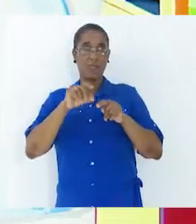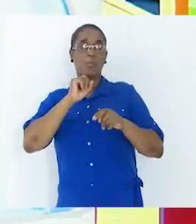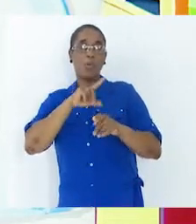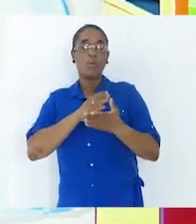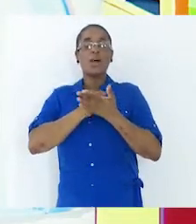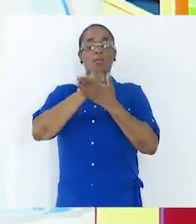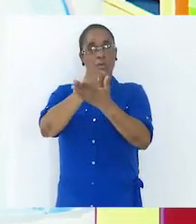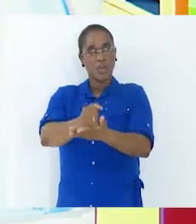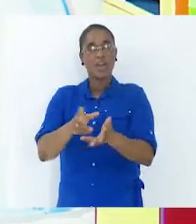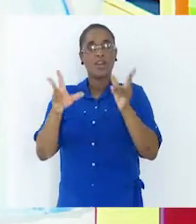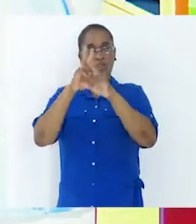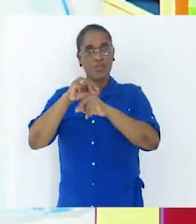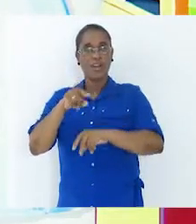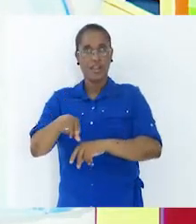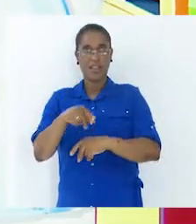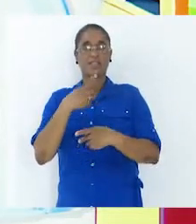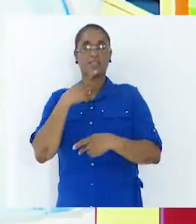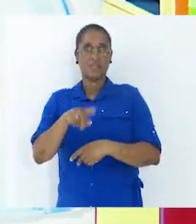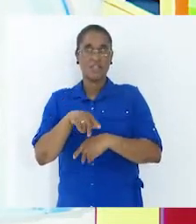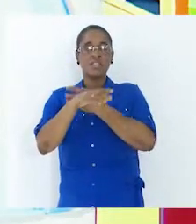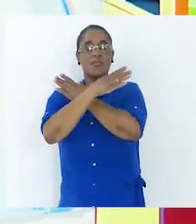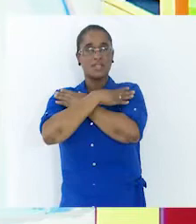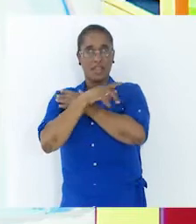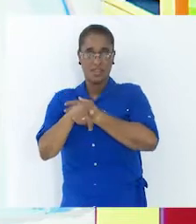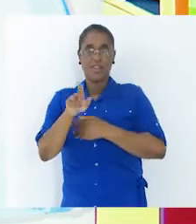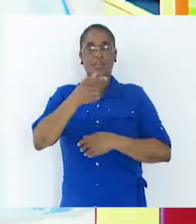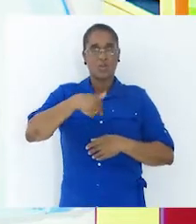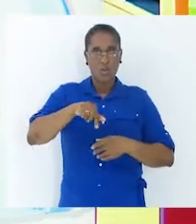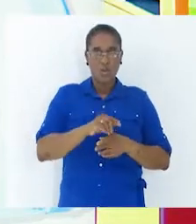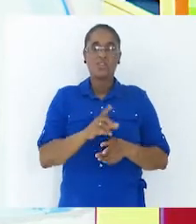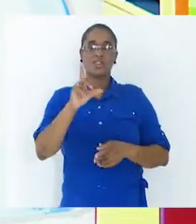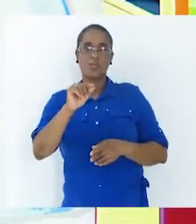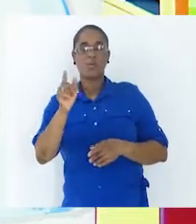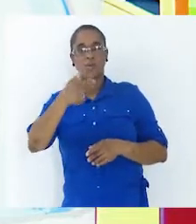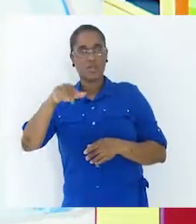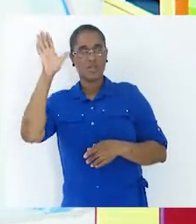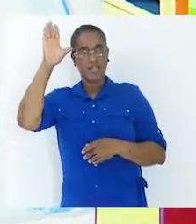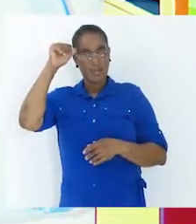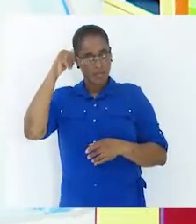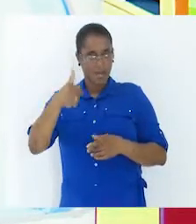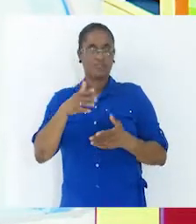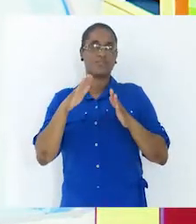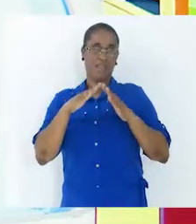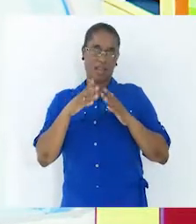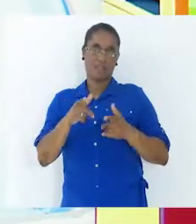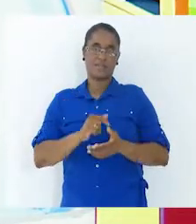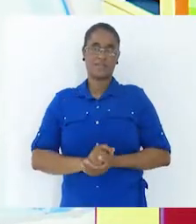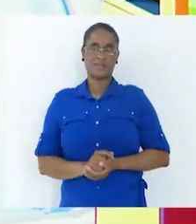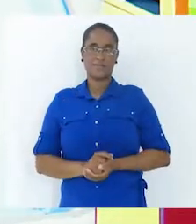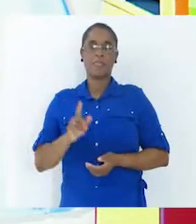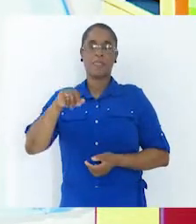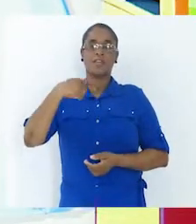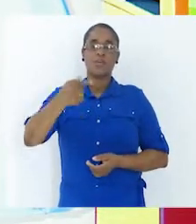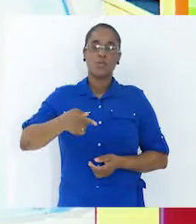apoiar e renovar essa amizade entre nós e o nosso animal de estimação. Depois temos outro tipo